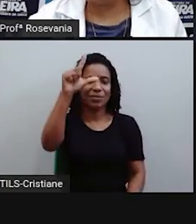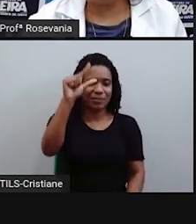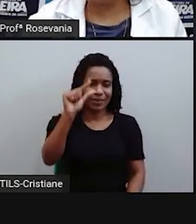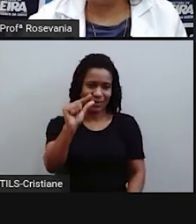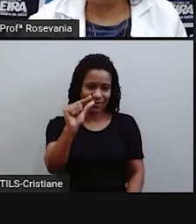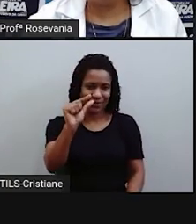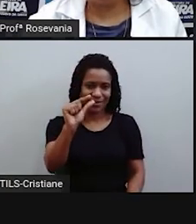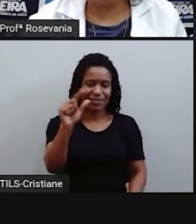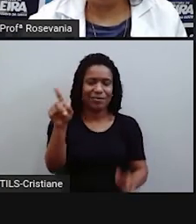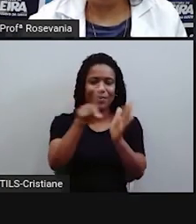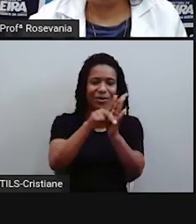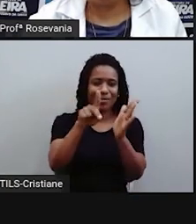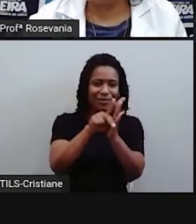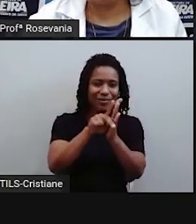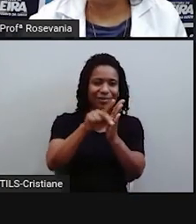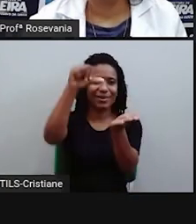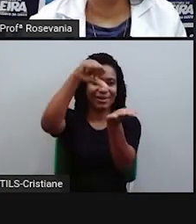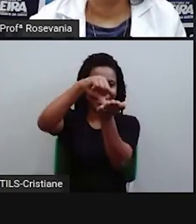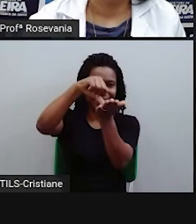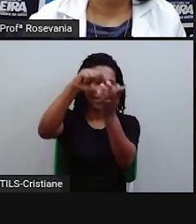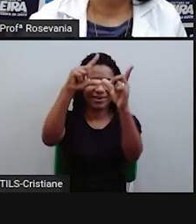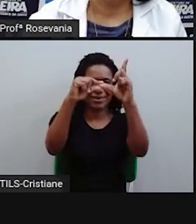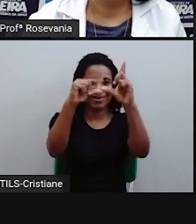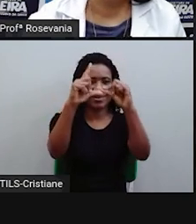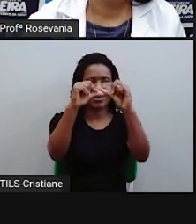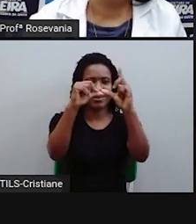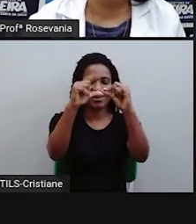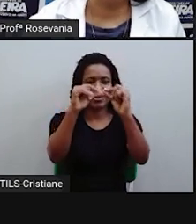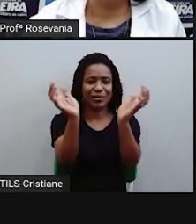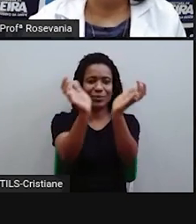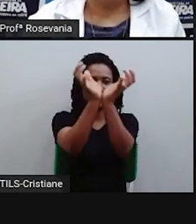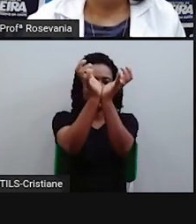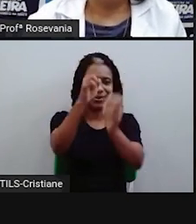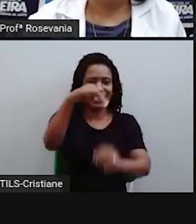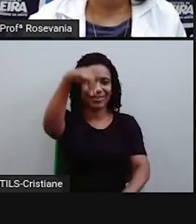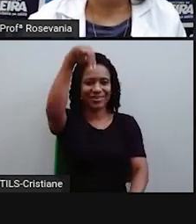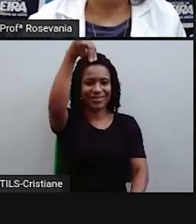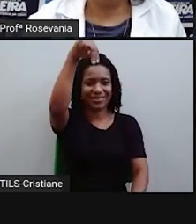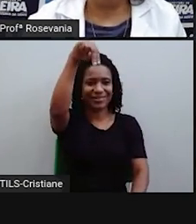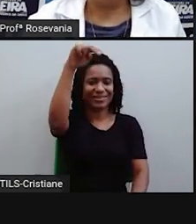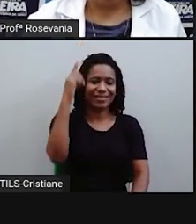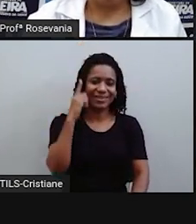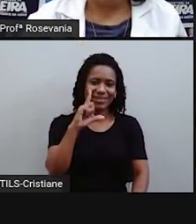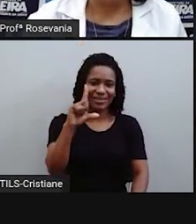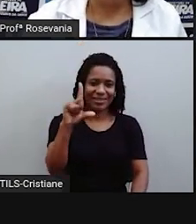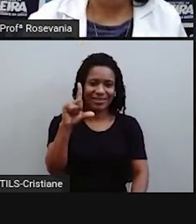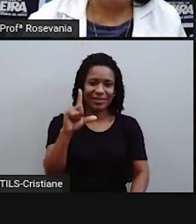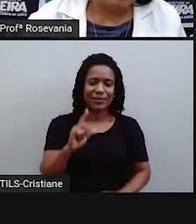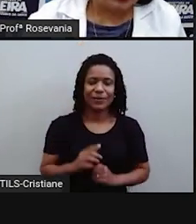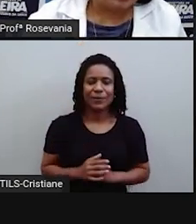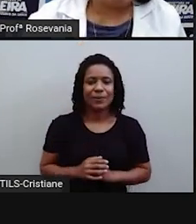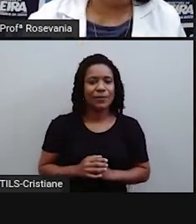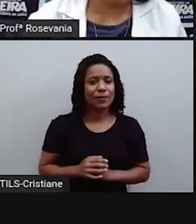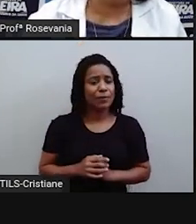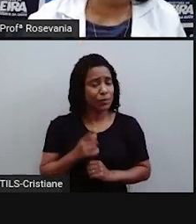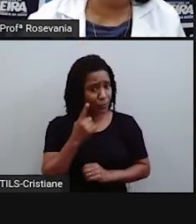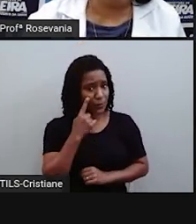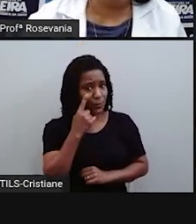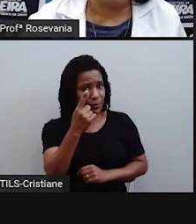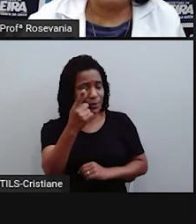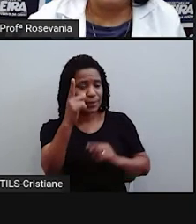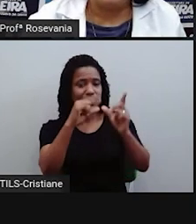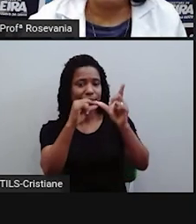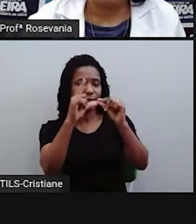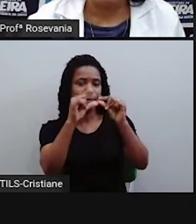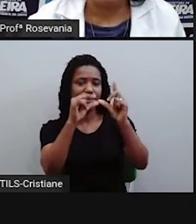estrela polar. E aqui desce e a gente acha o norte. Então, agora sim, a estrela polar. Eu só